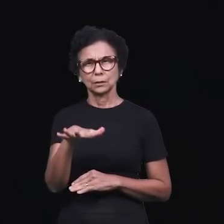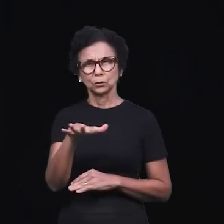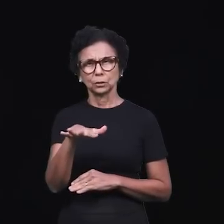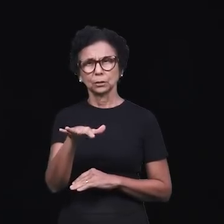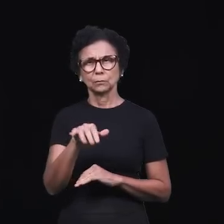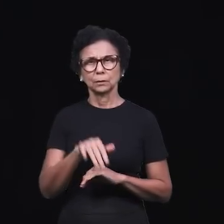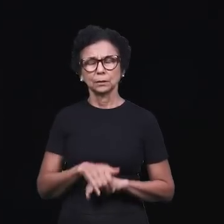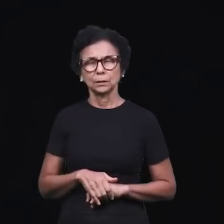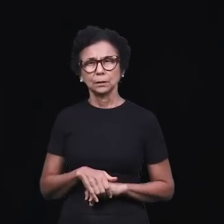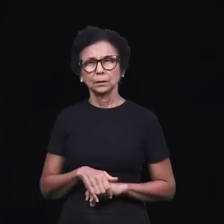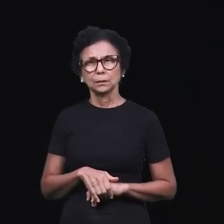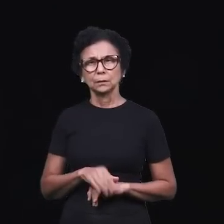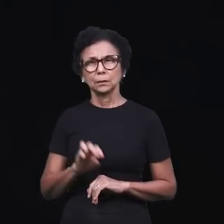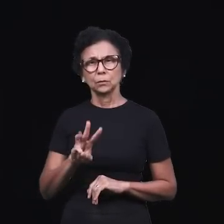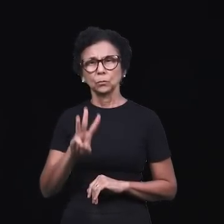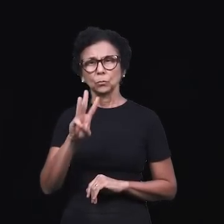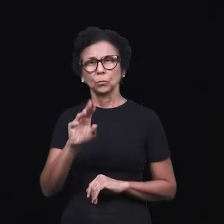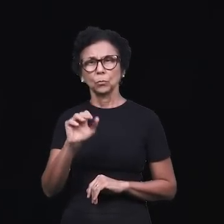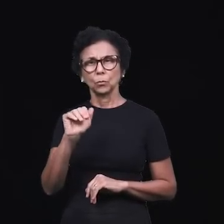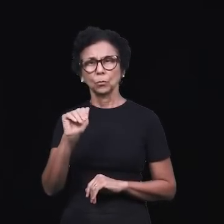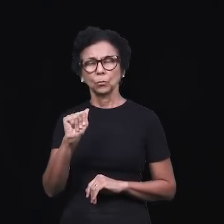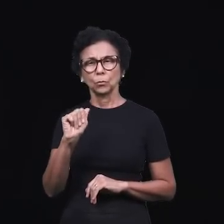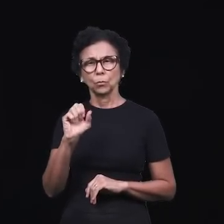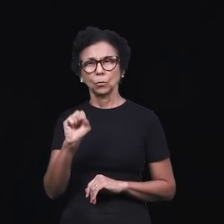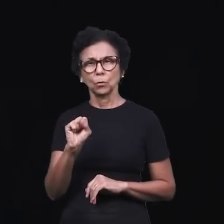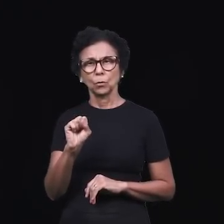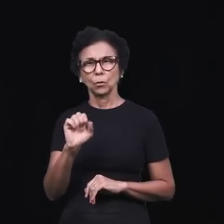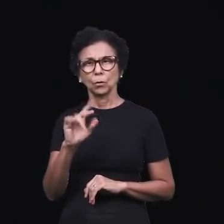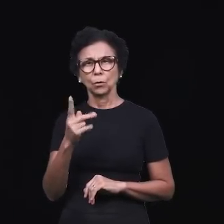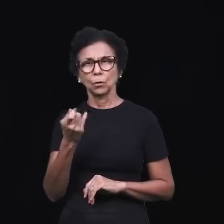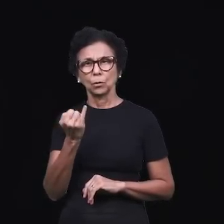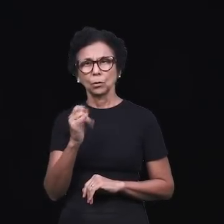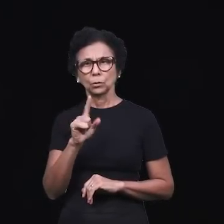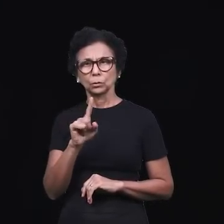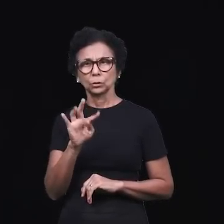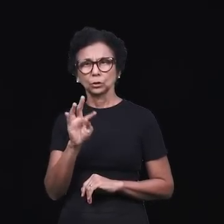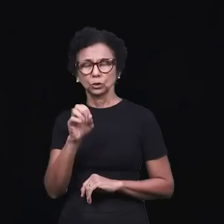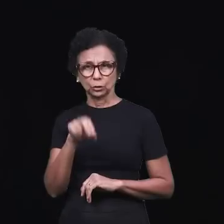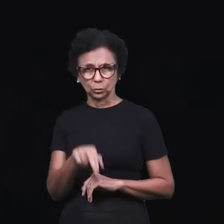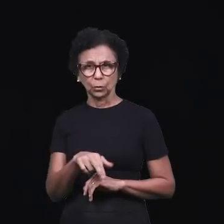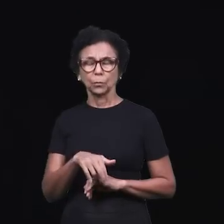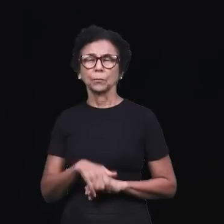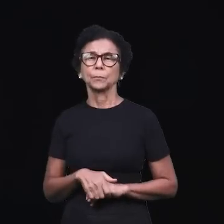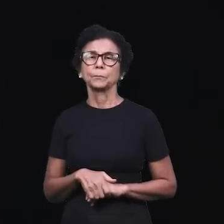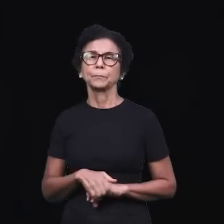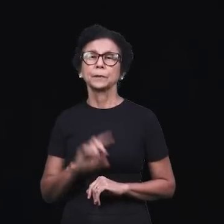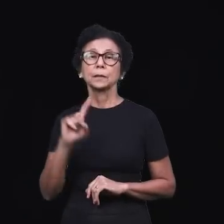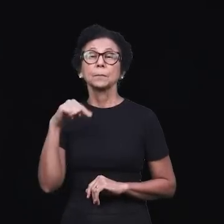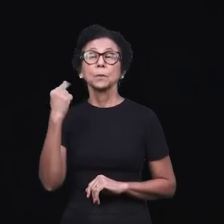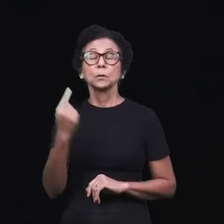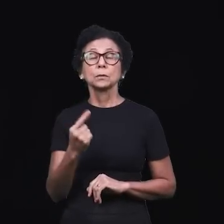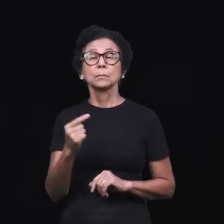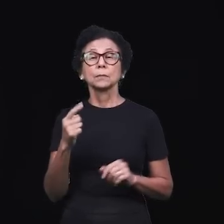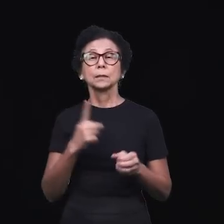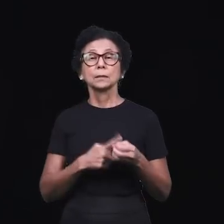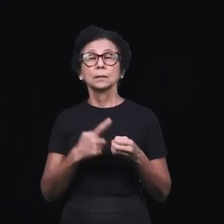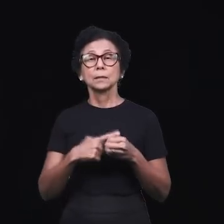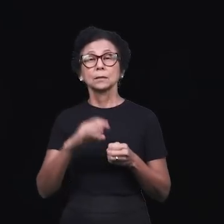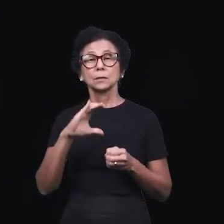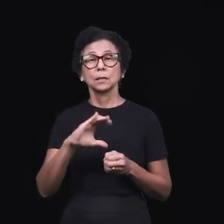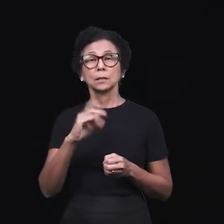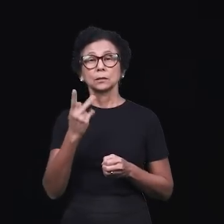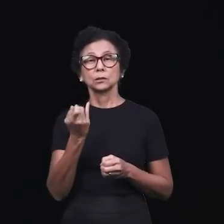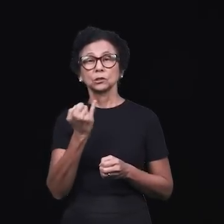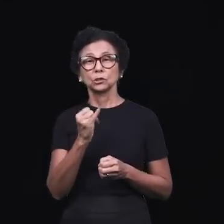início, e mais tarde um pouco lá em Chicago. E como que foi